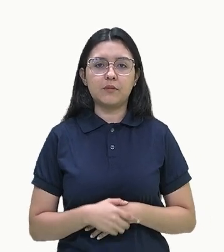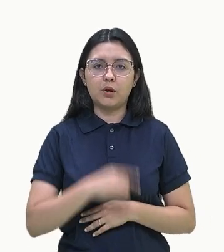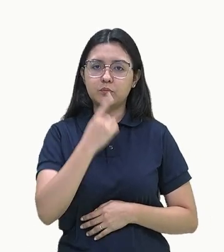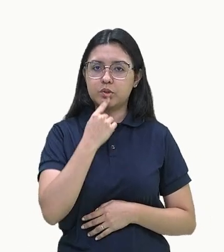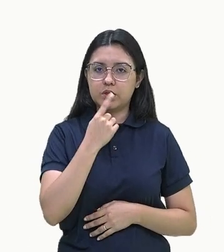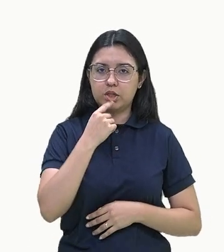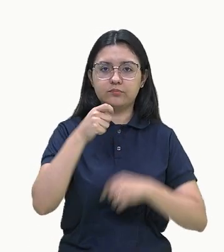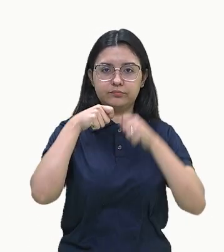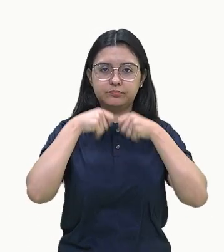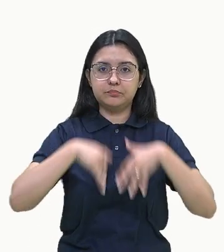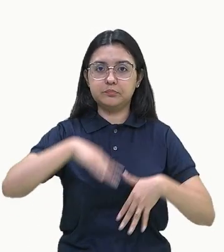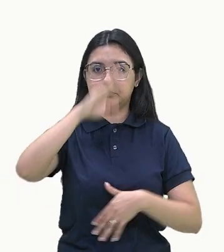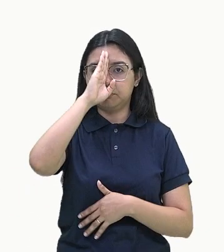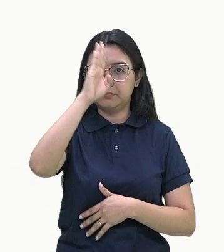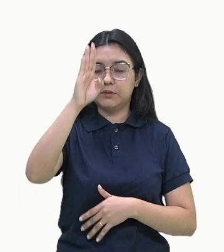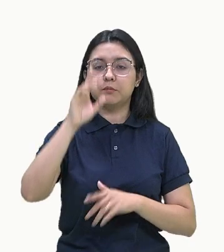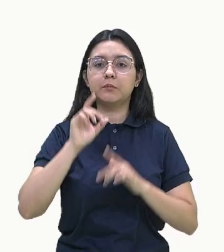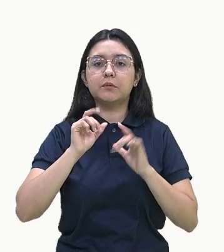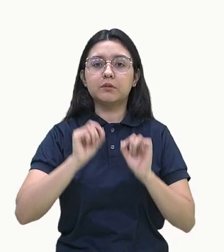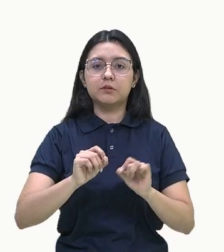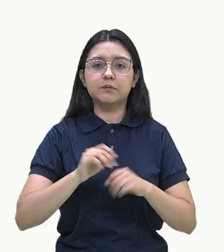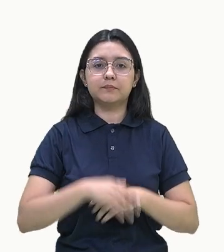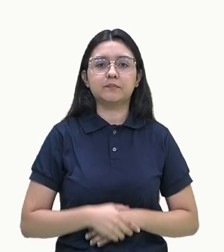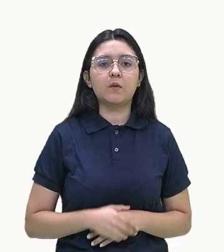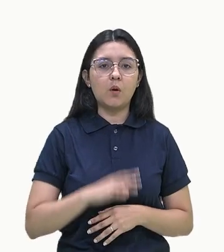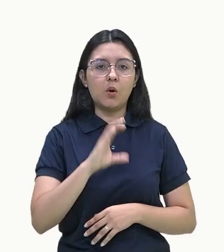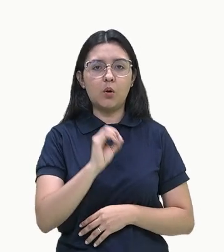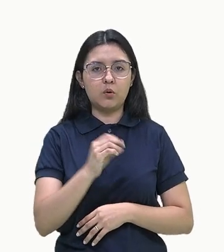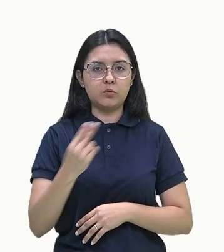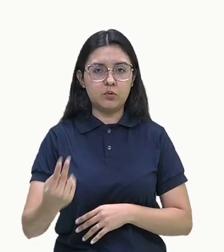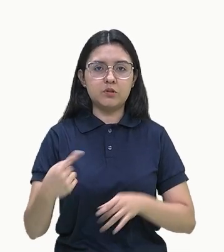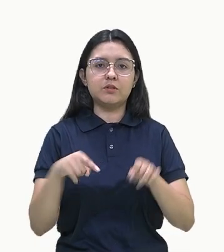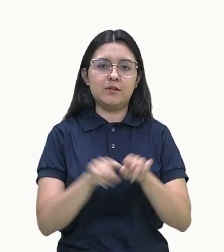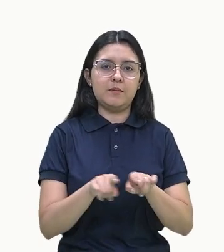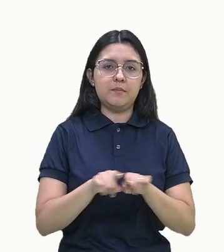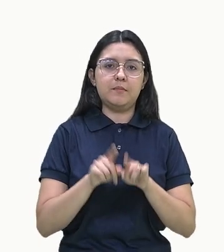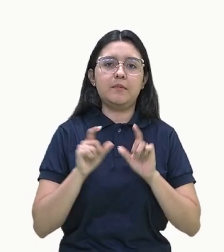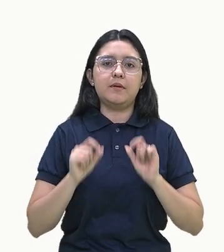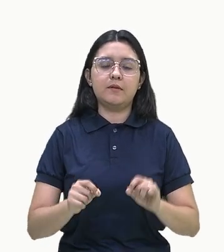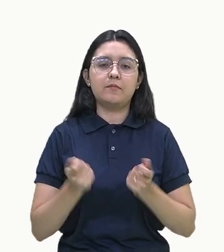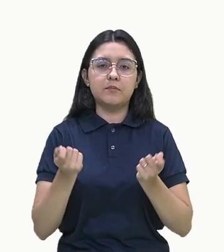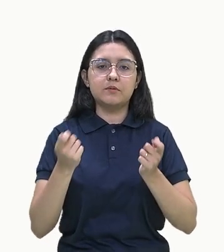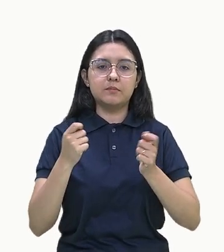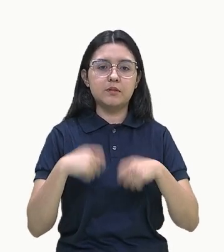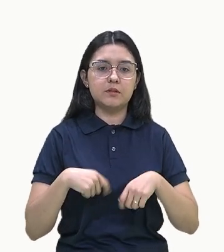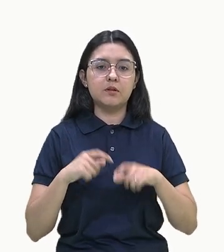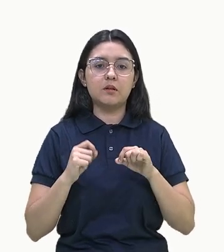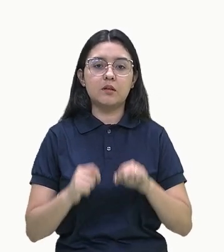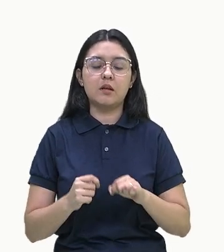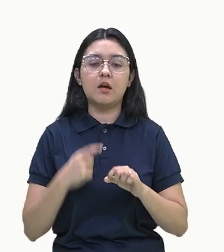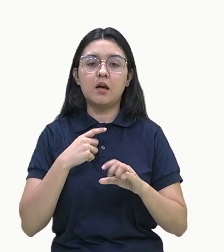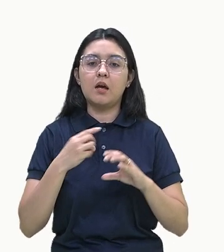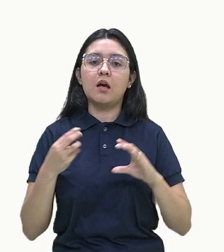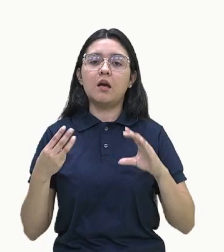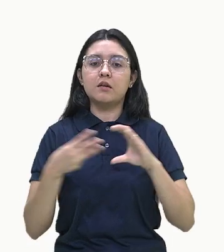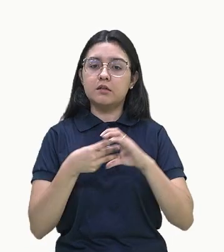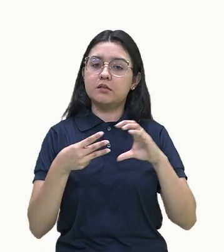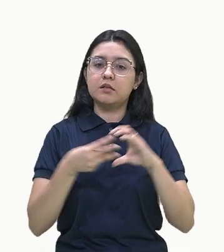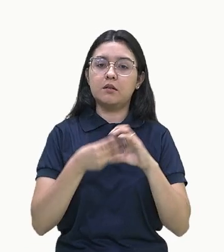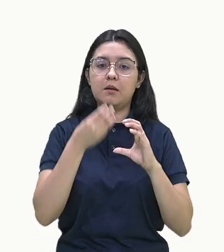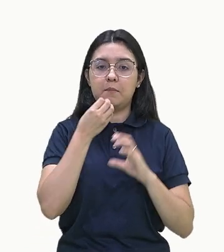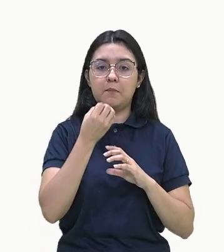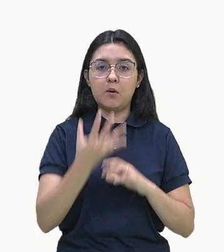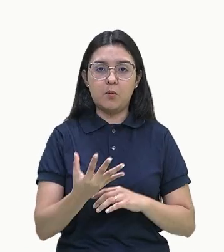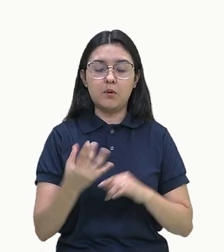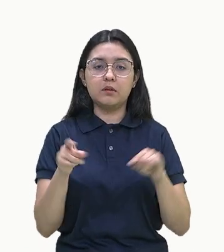sangue, principalmente gás oxigênio, né, que vai manter nossas células vivas, e gás carbônico também, que